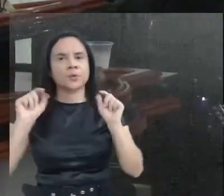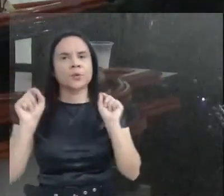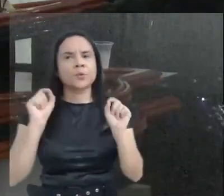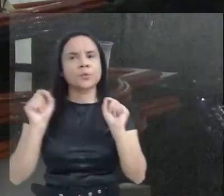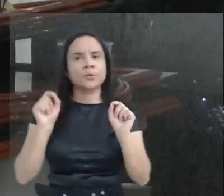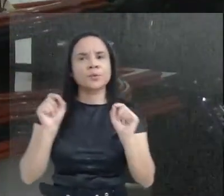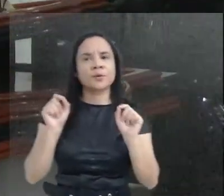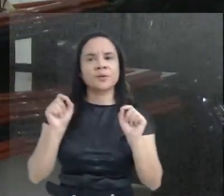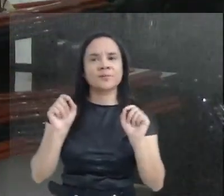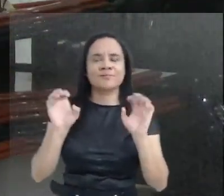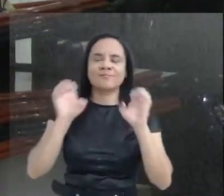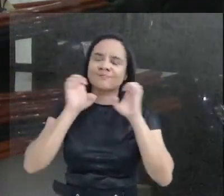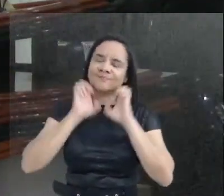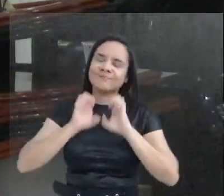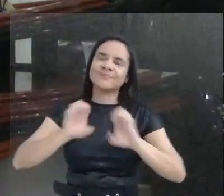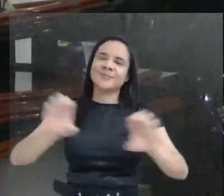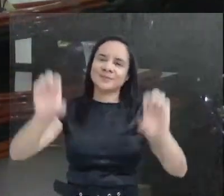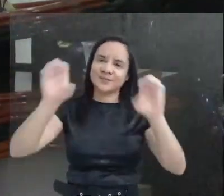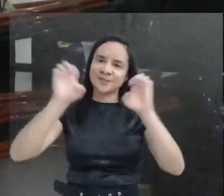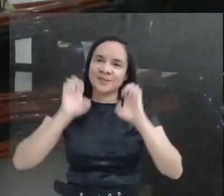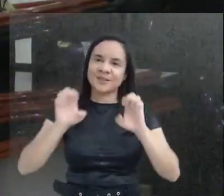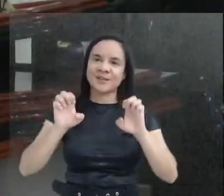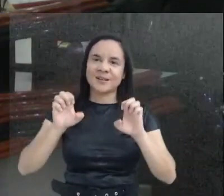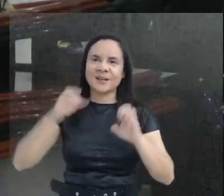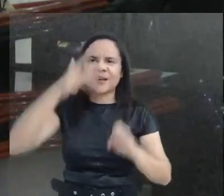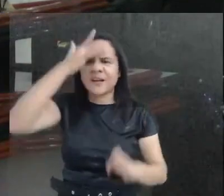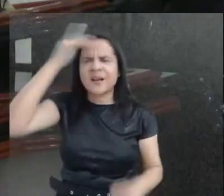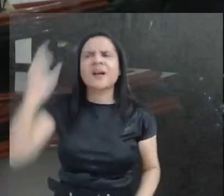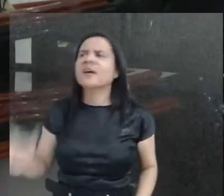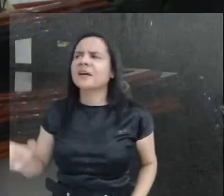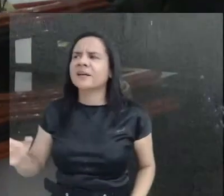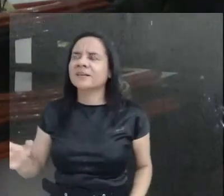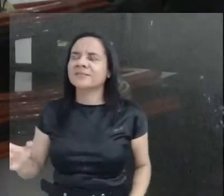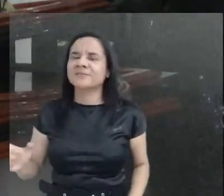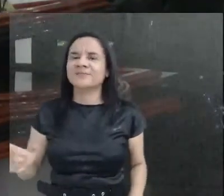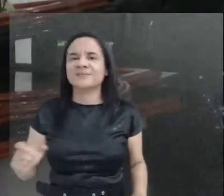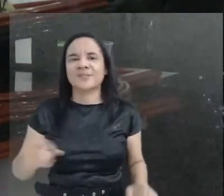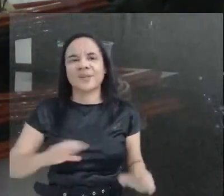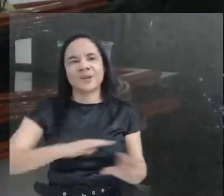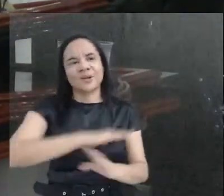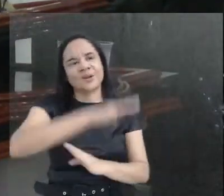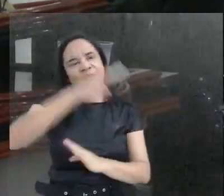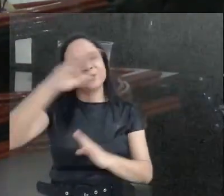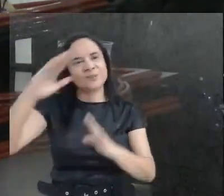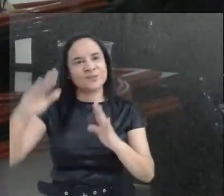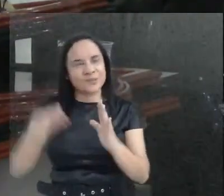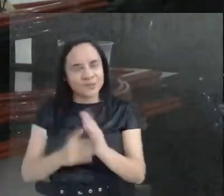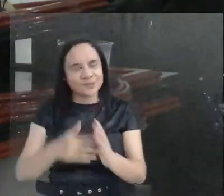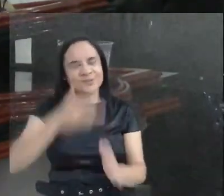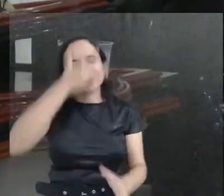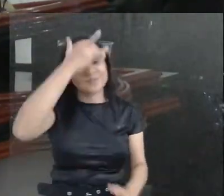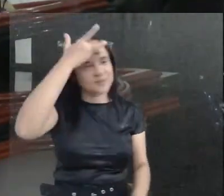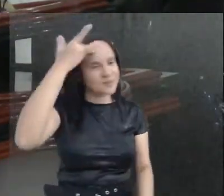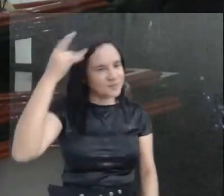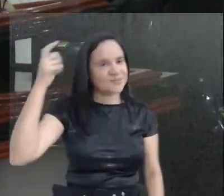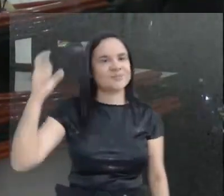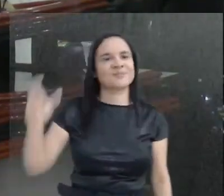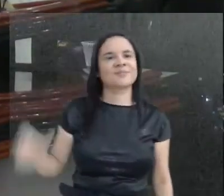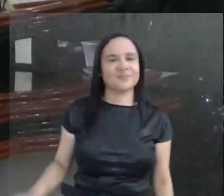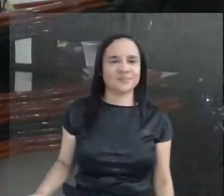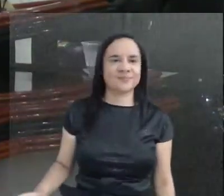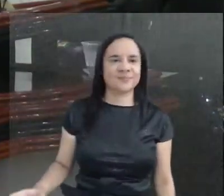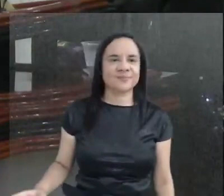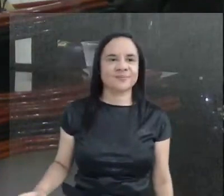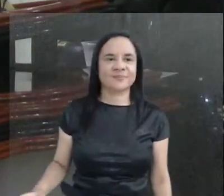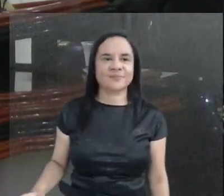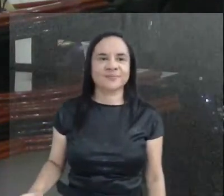este evangelho a toda a criatura, a todas as criaturas. Veja que Jesus vai